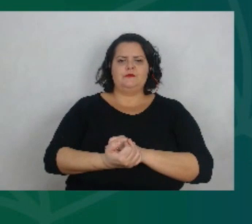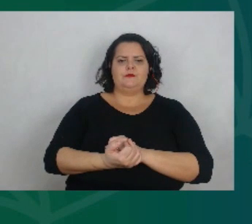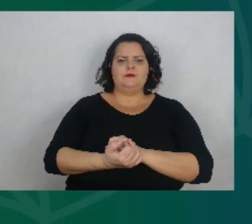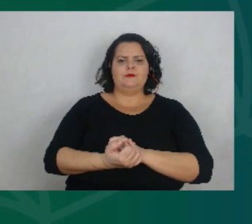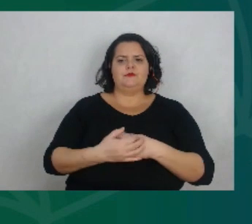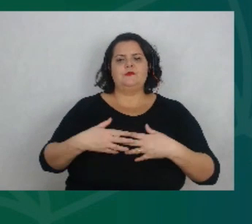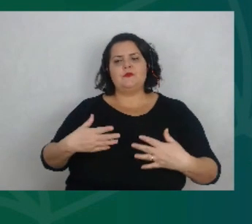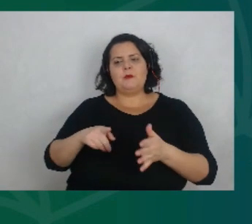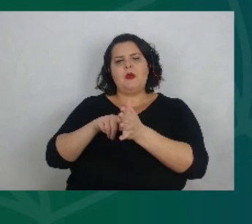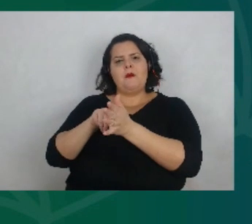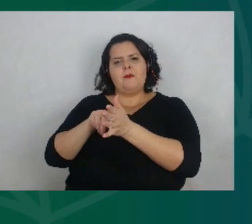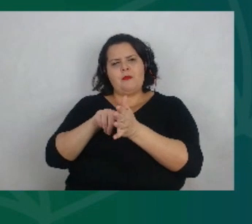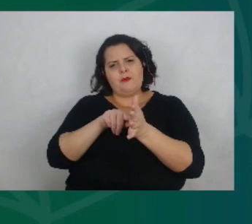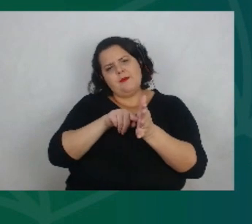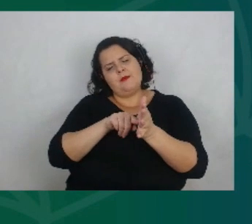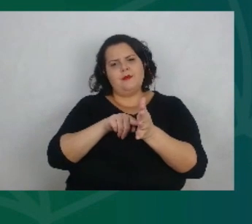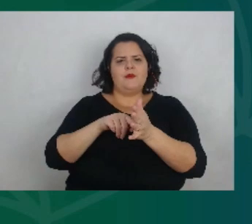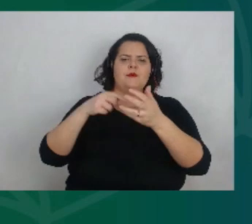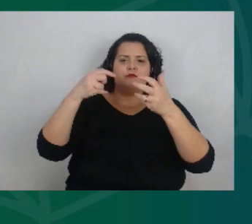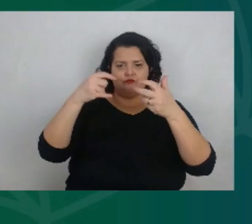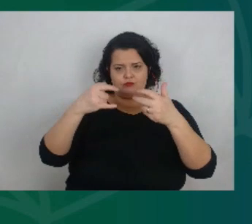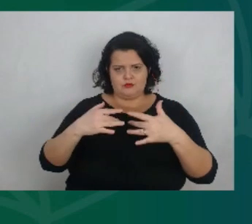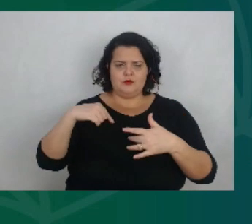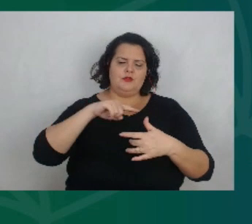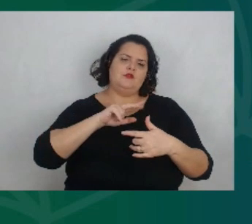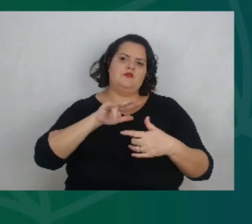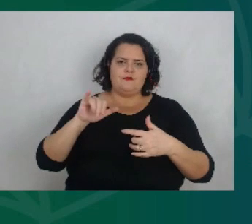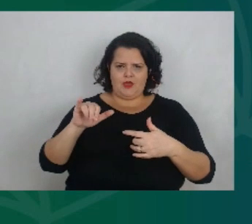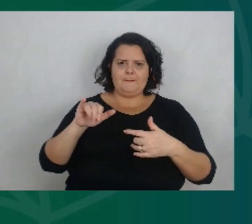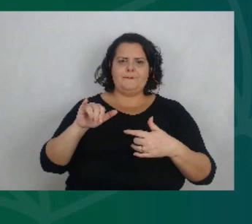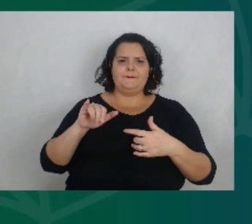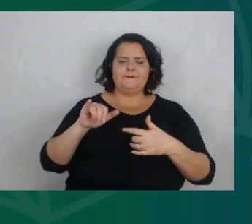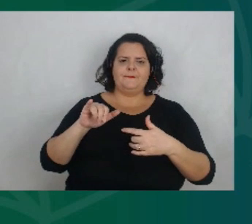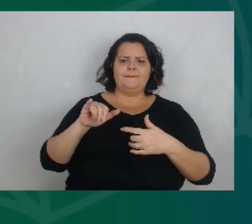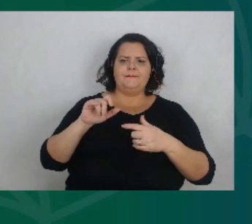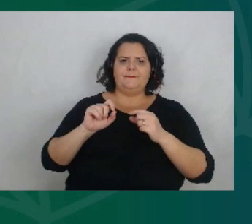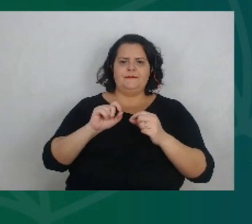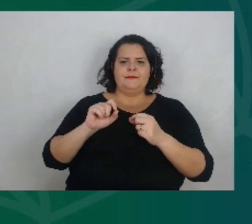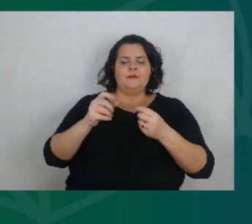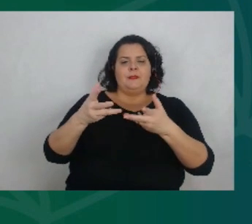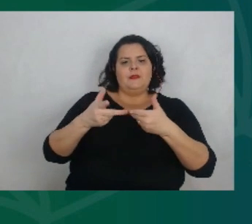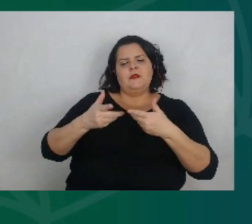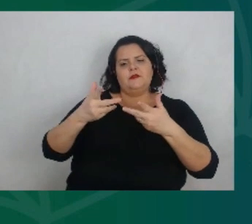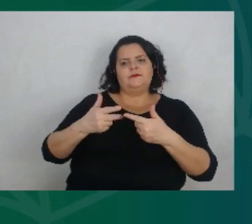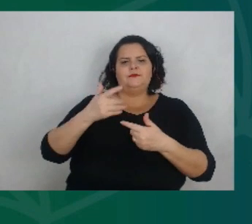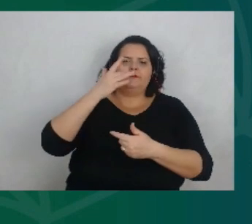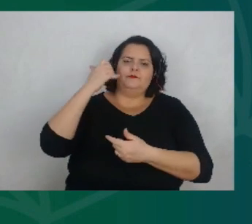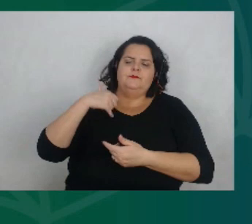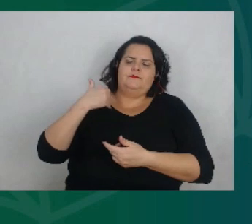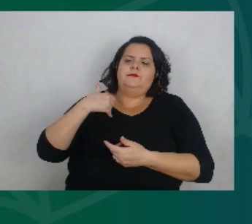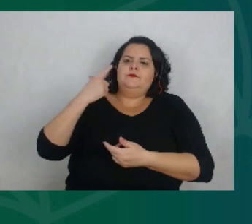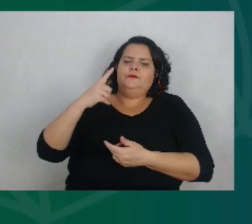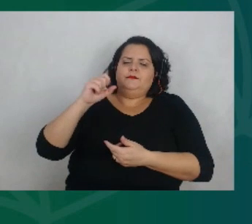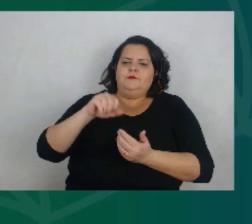Então, como desenho do estudo, nós estamos admitindo pessoas entre 18 a 55